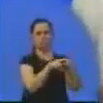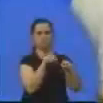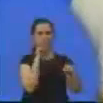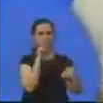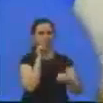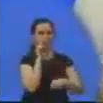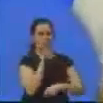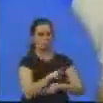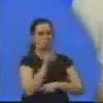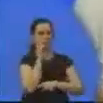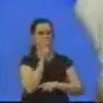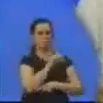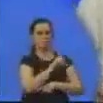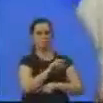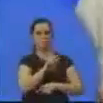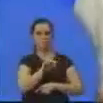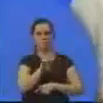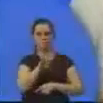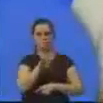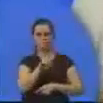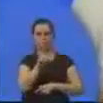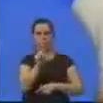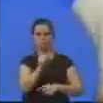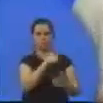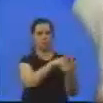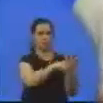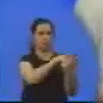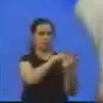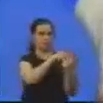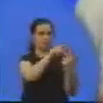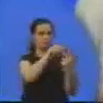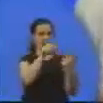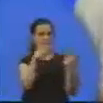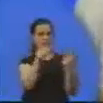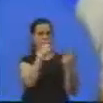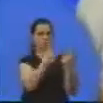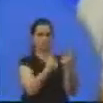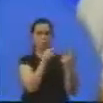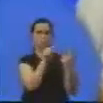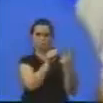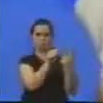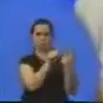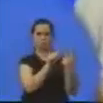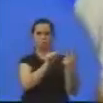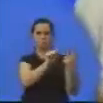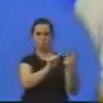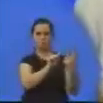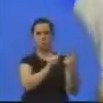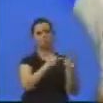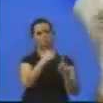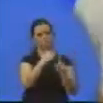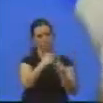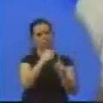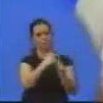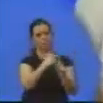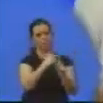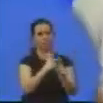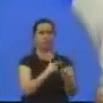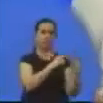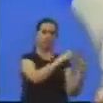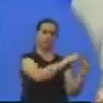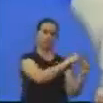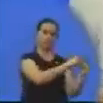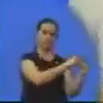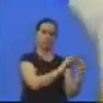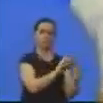sinal da derivada, então, no caso, só tem uma raiz. Função de segundo grau, que só tem uma raiz, é o mesmo sinal de A, portanto, positivo. Positivo para um lado, positivo